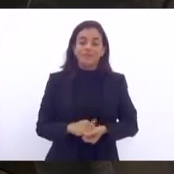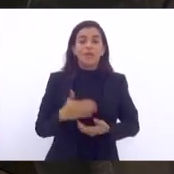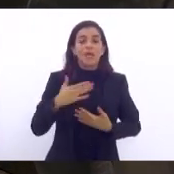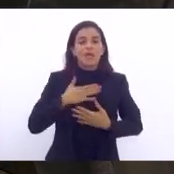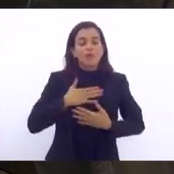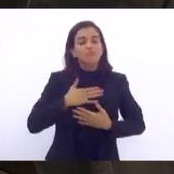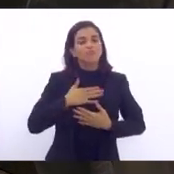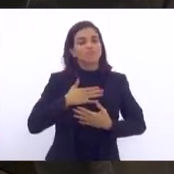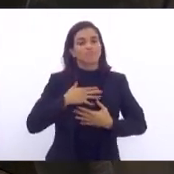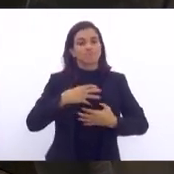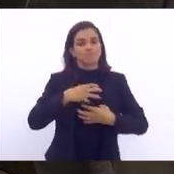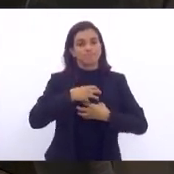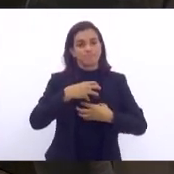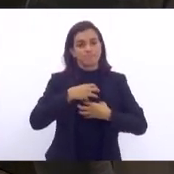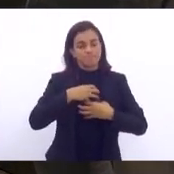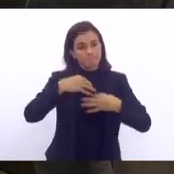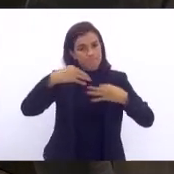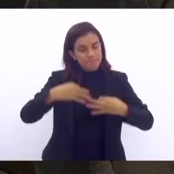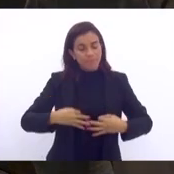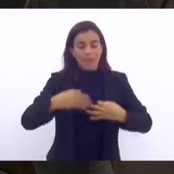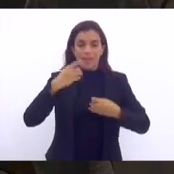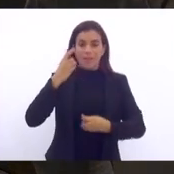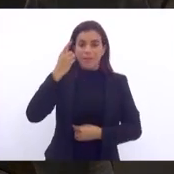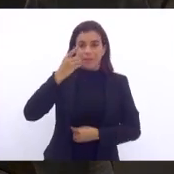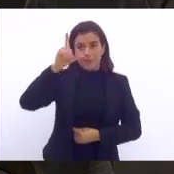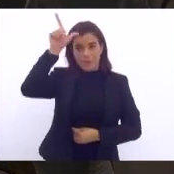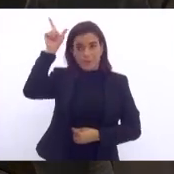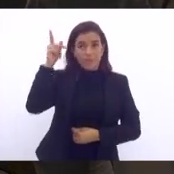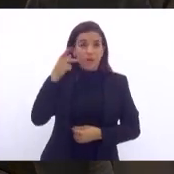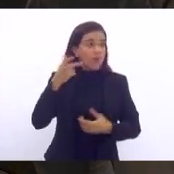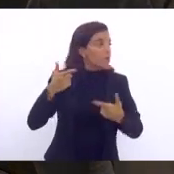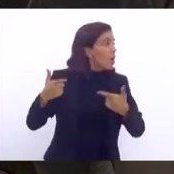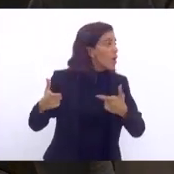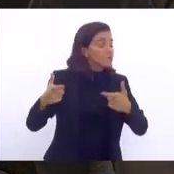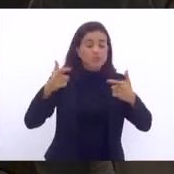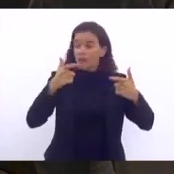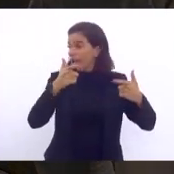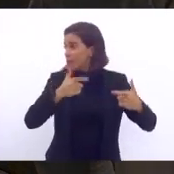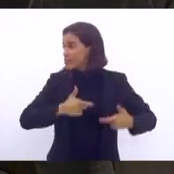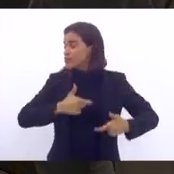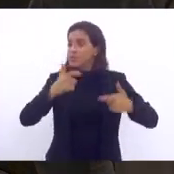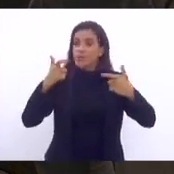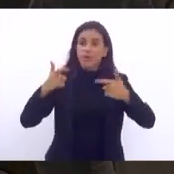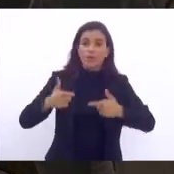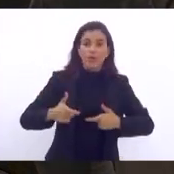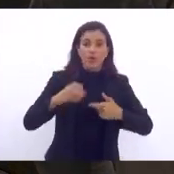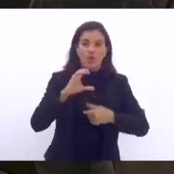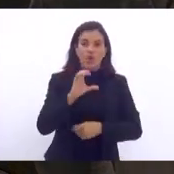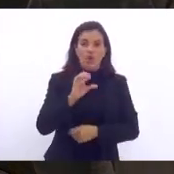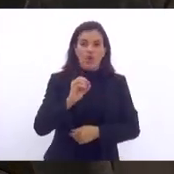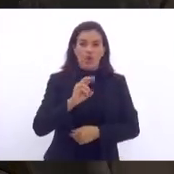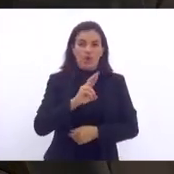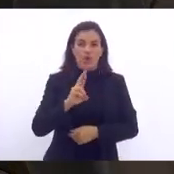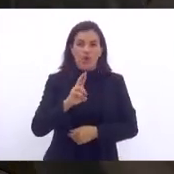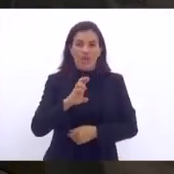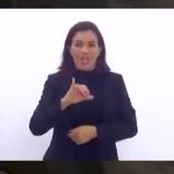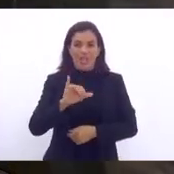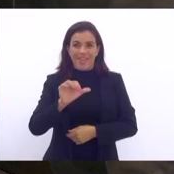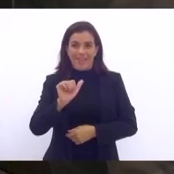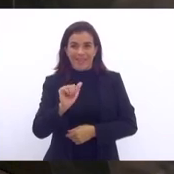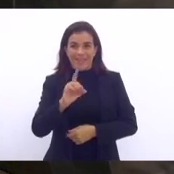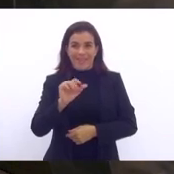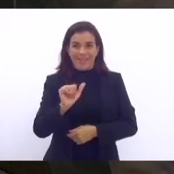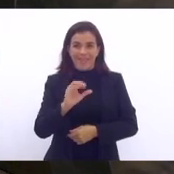ao deputado Luiz Paulo. Cadê o deputado Luiz Paulo? Deputado Luiz Paulo Correia da Rocha, há muitas legislaturas anteriores, foi o